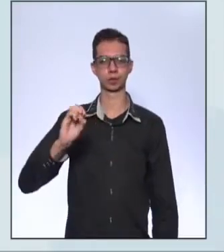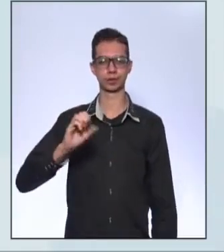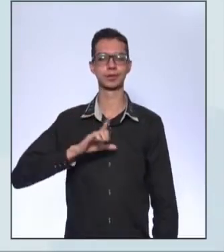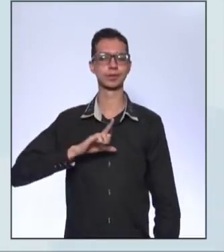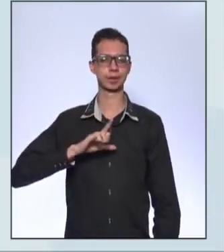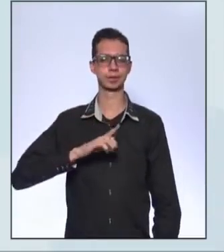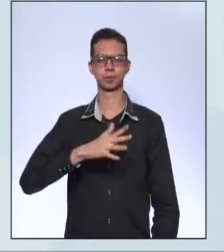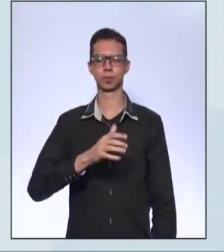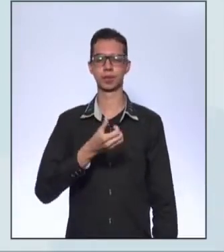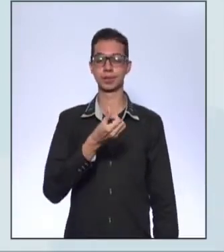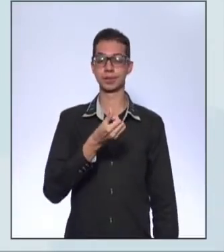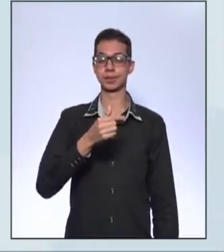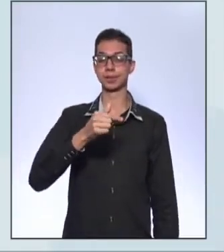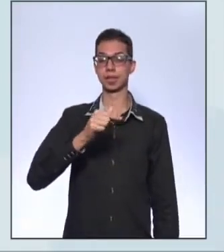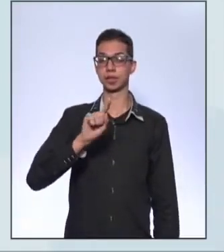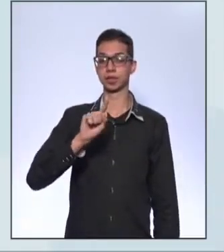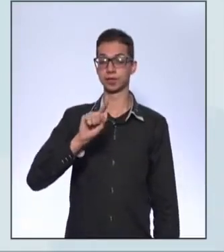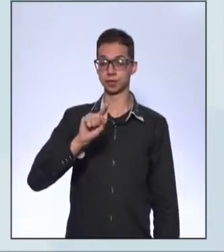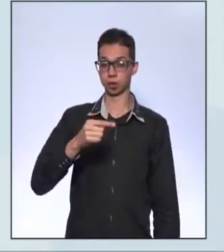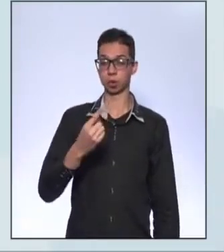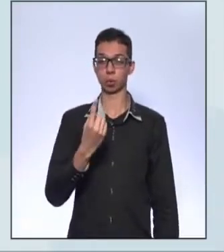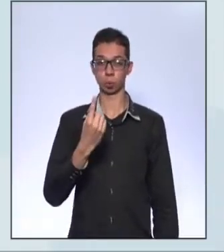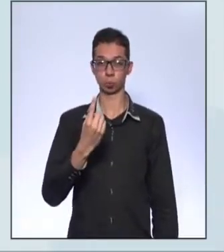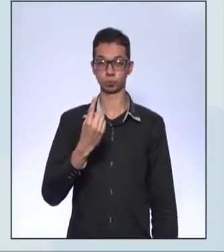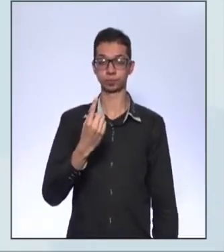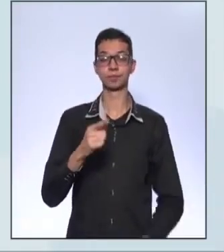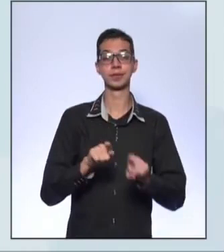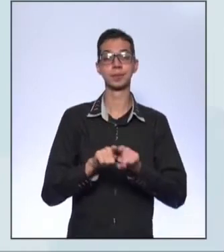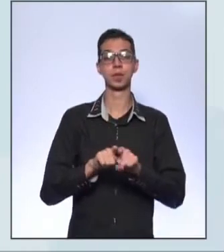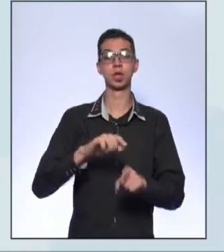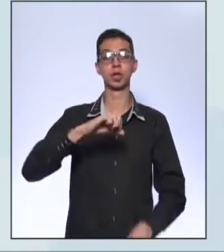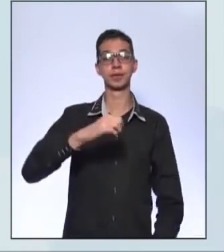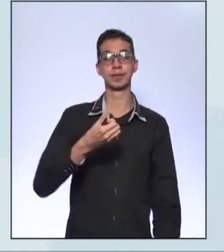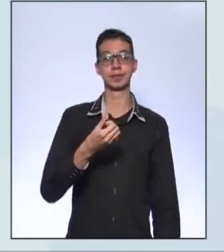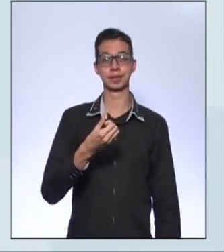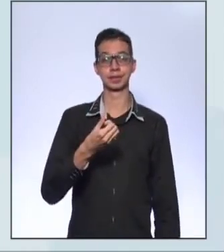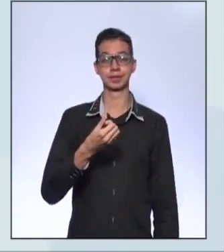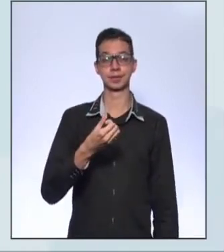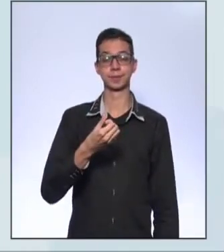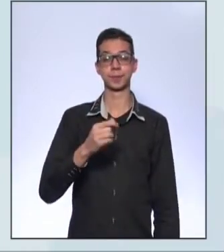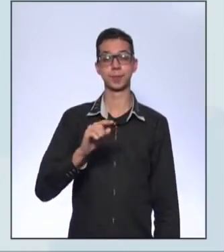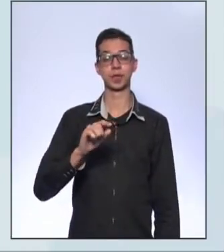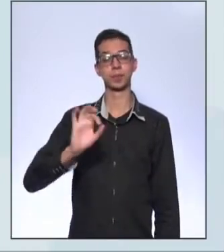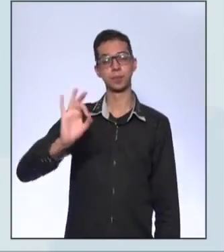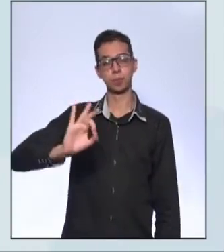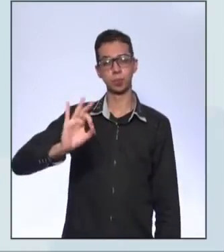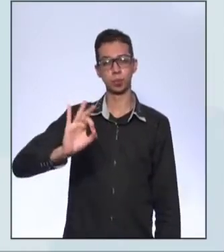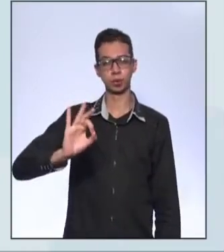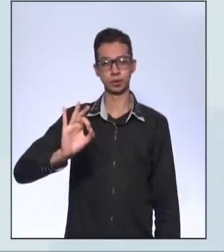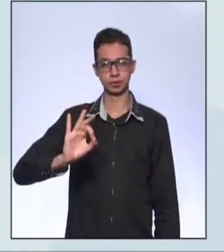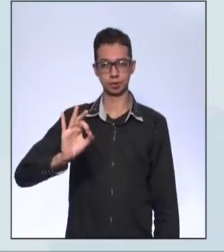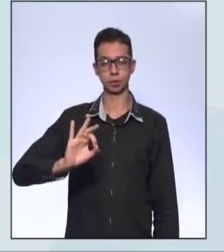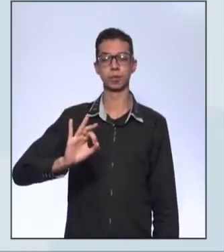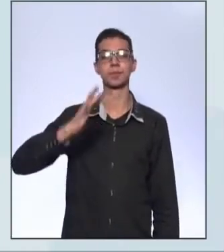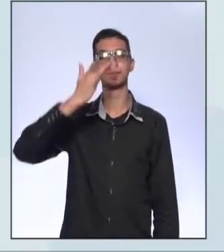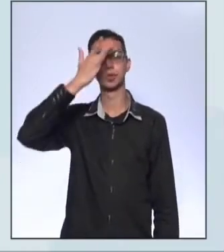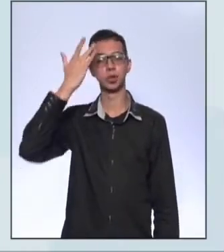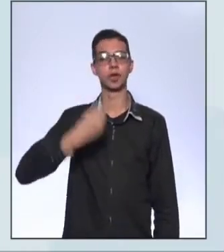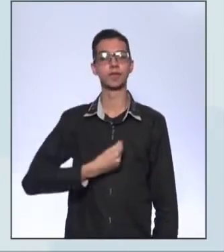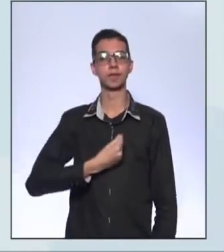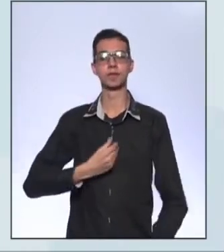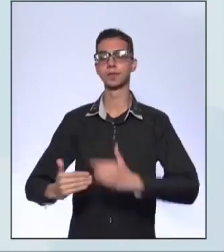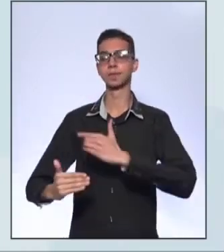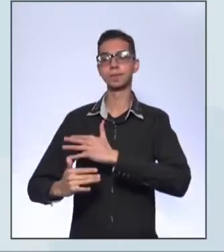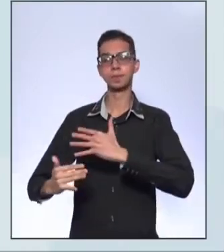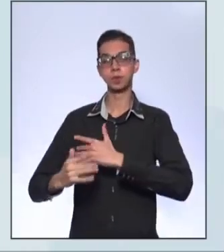entre 67,1 e 96,8 por cento de população urbana observe a legenda e